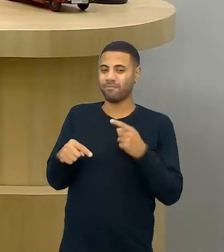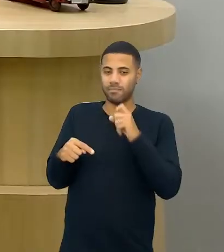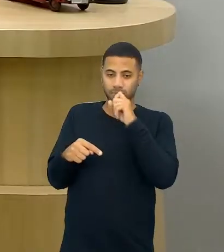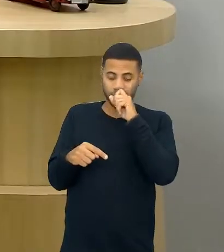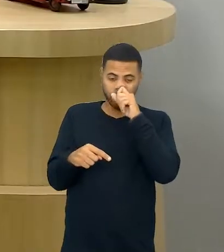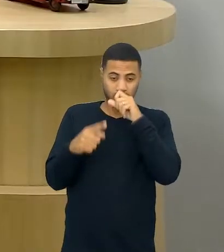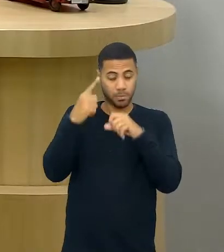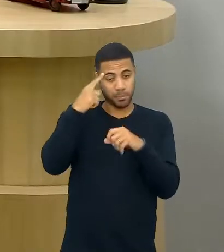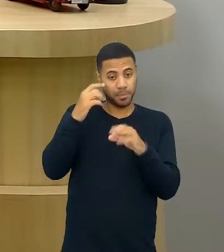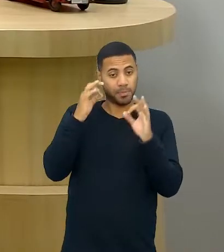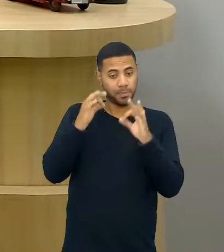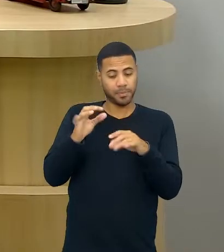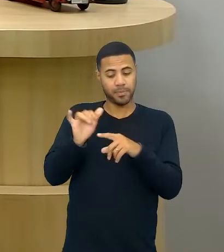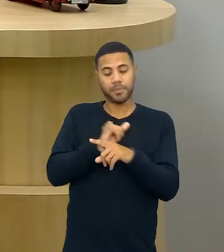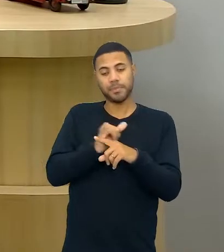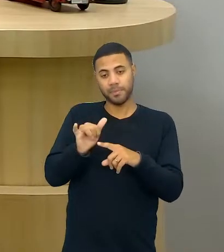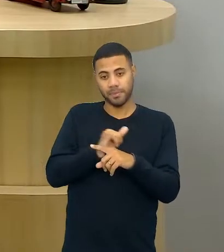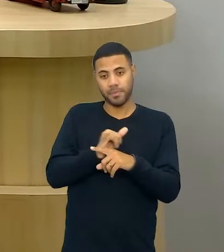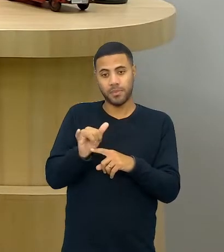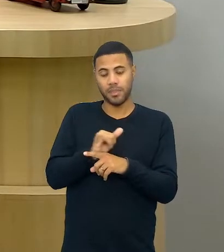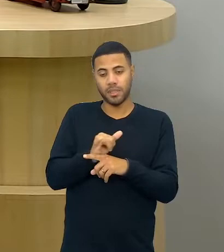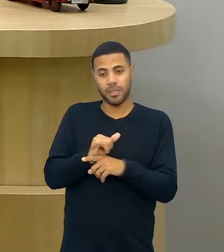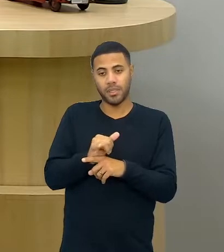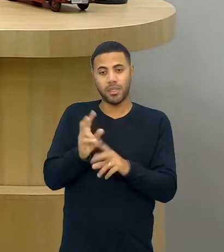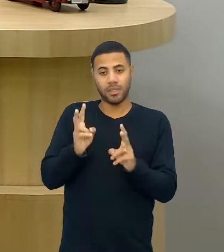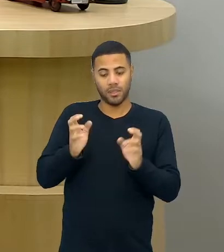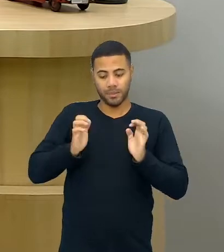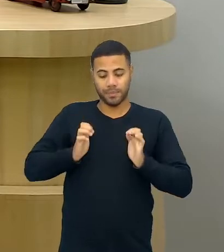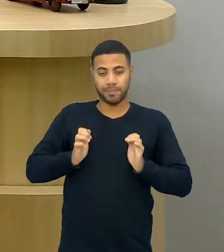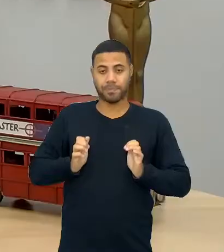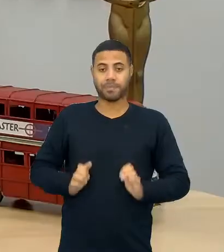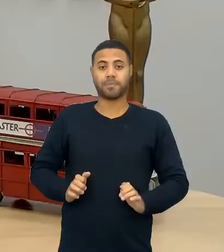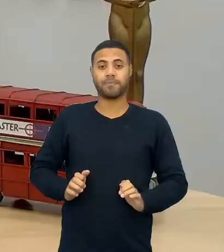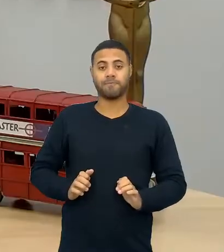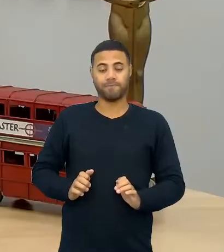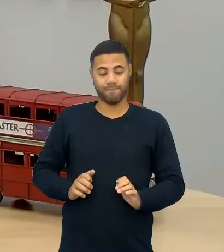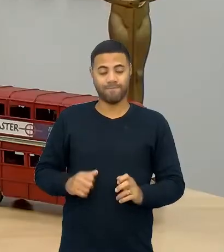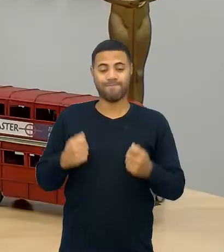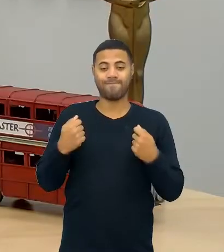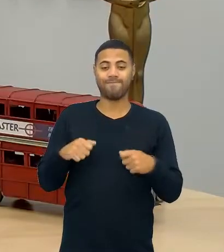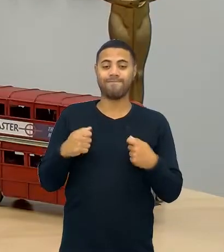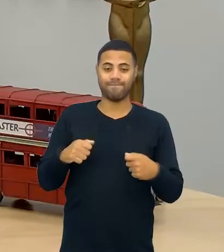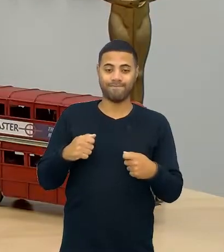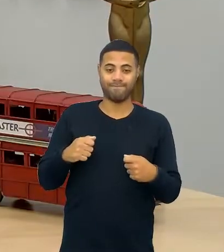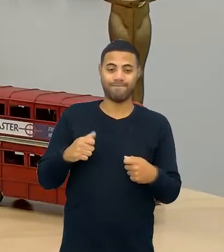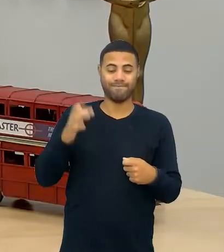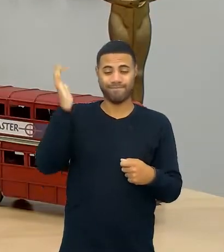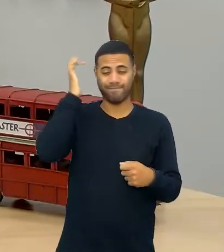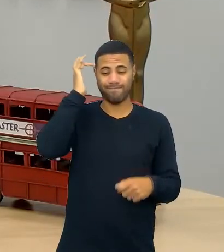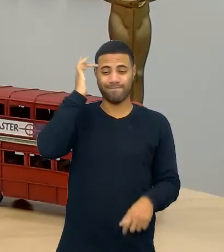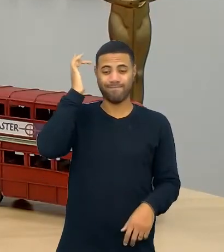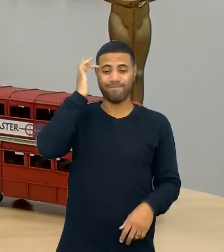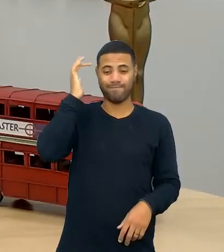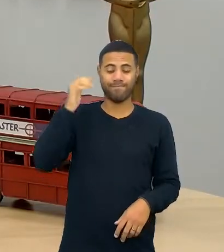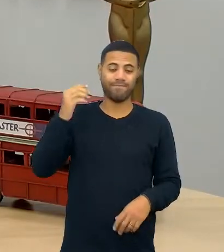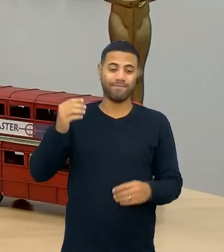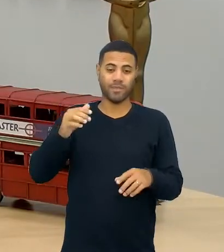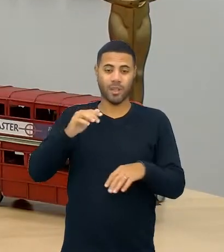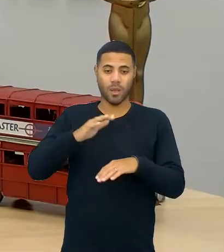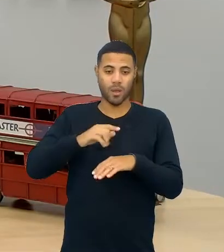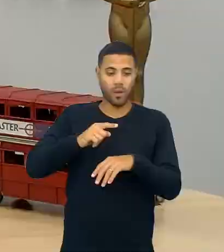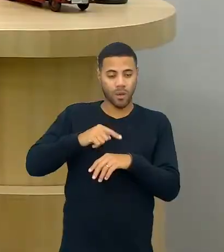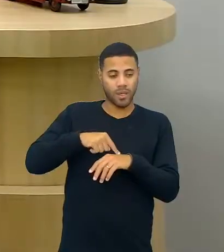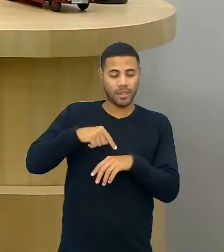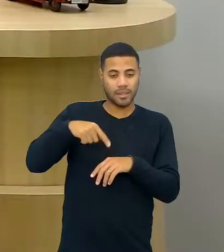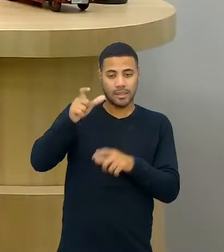Então, tudo isso tem a questão ética mesmo do profissional, sim, né? Saber entender também o momento do